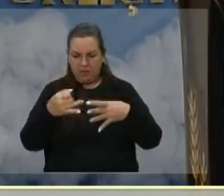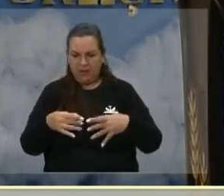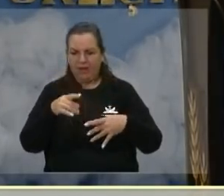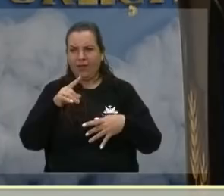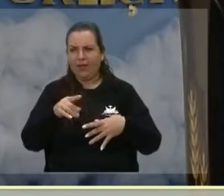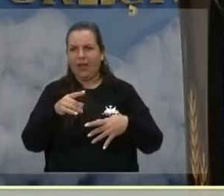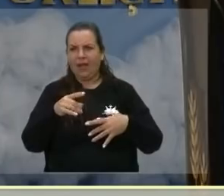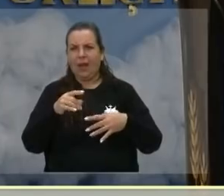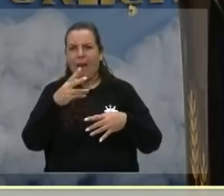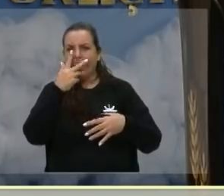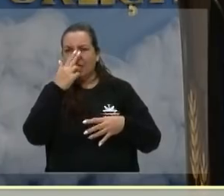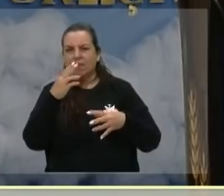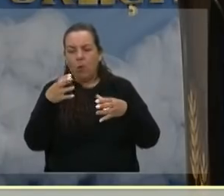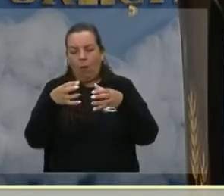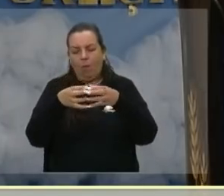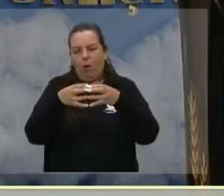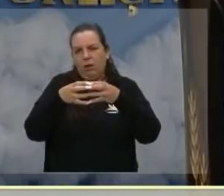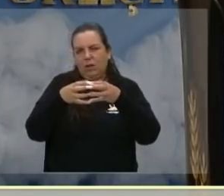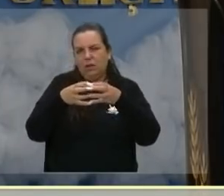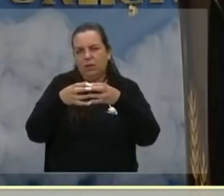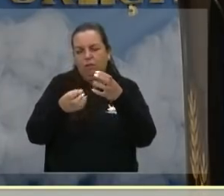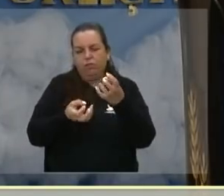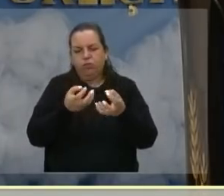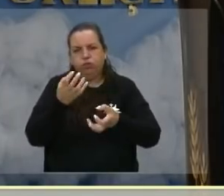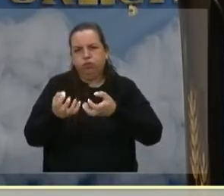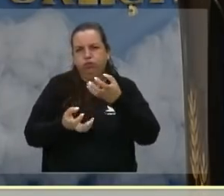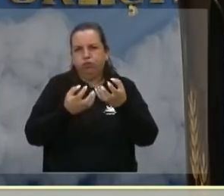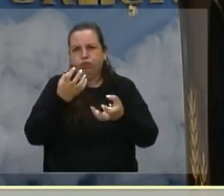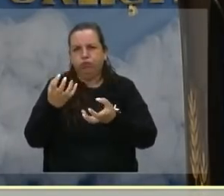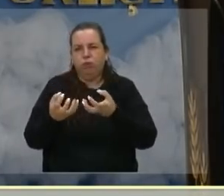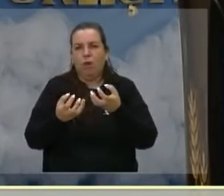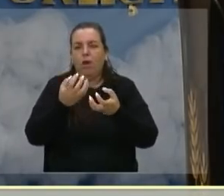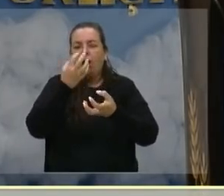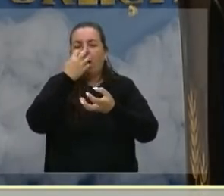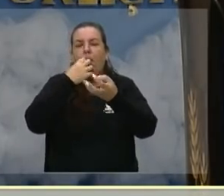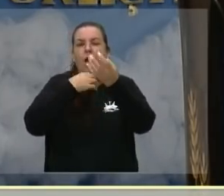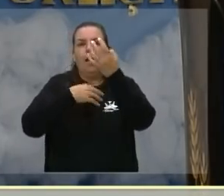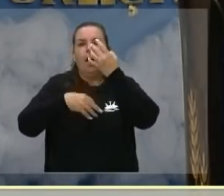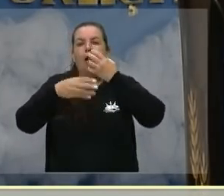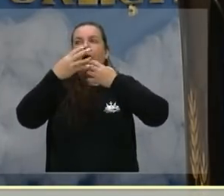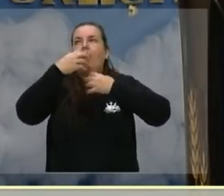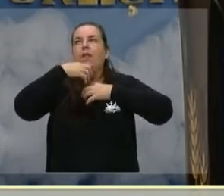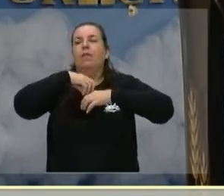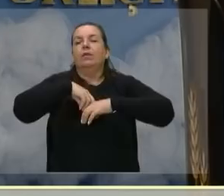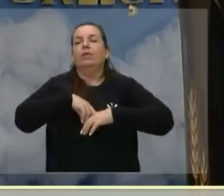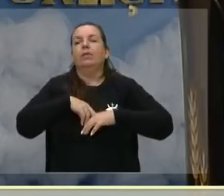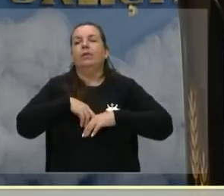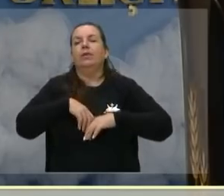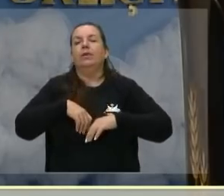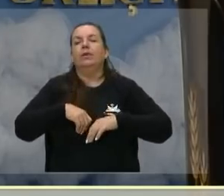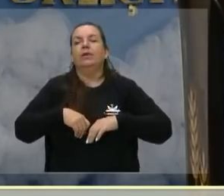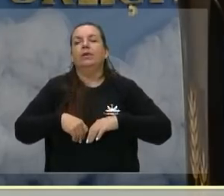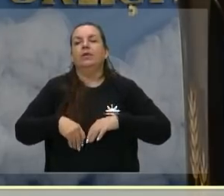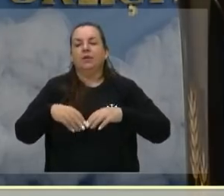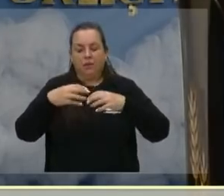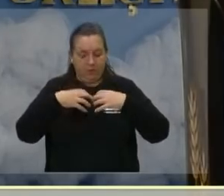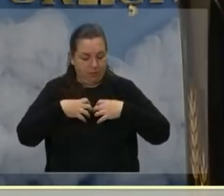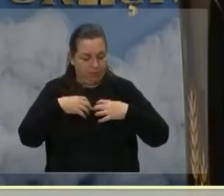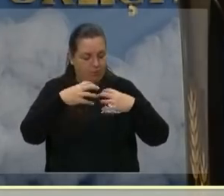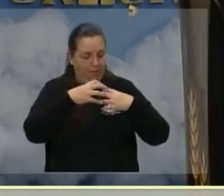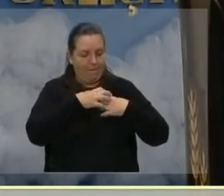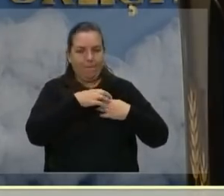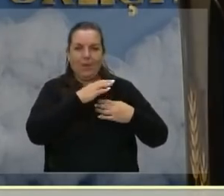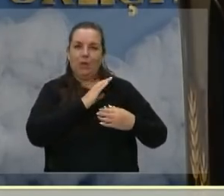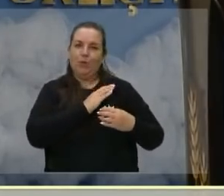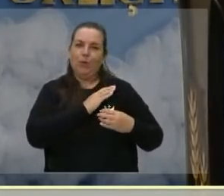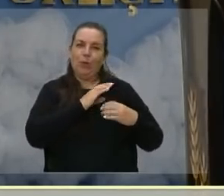era uma bola de fogo que entrou pela boca dele e a bola de fogo parou no